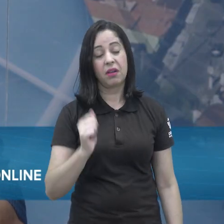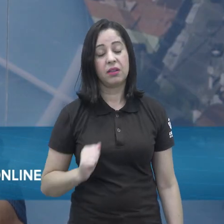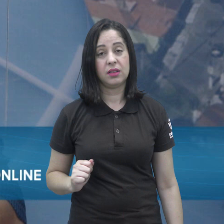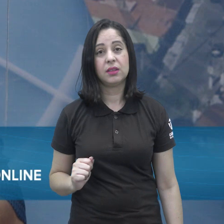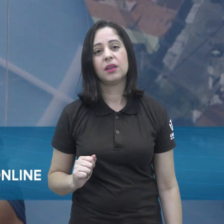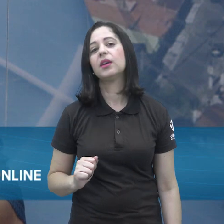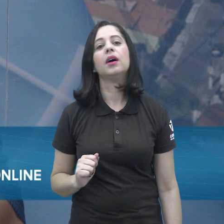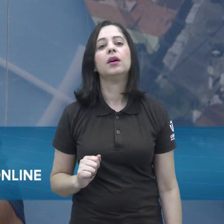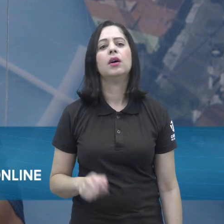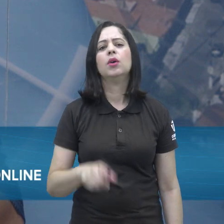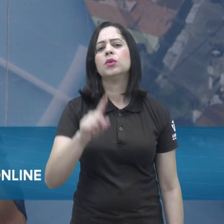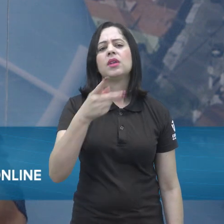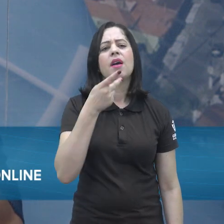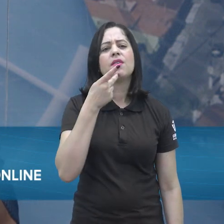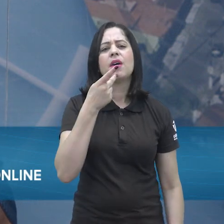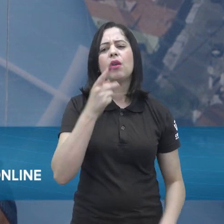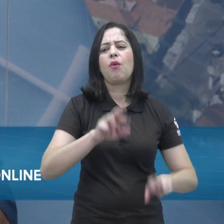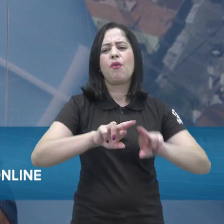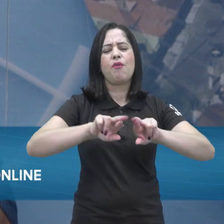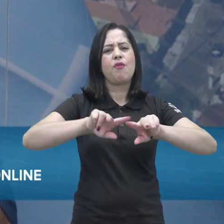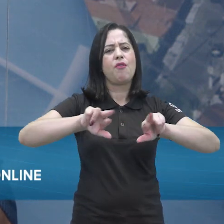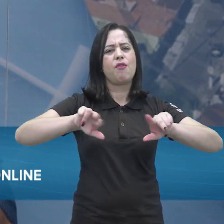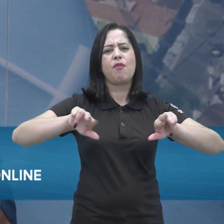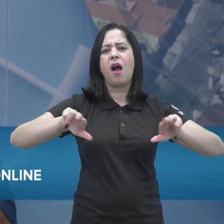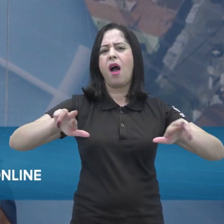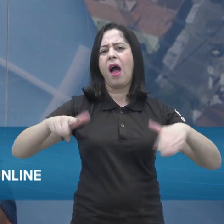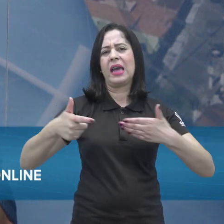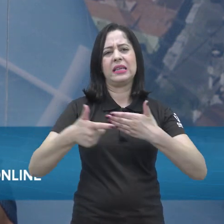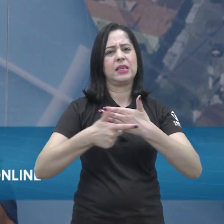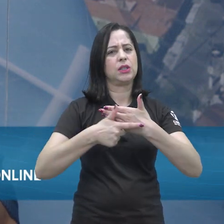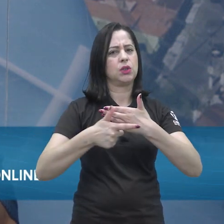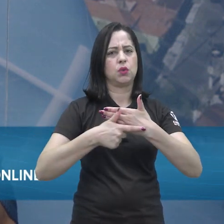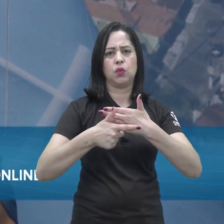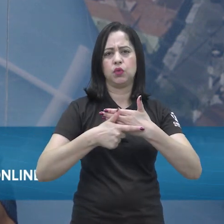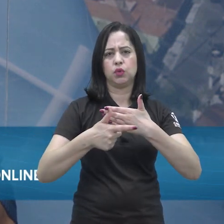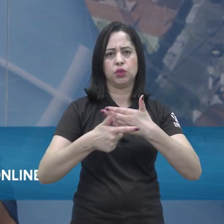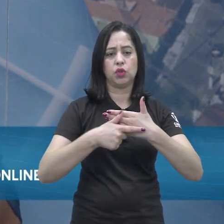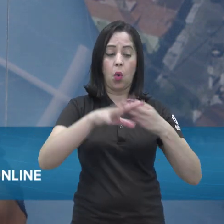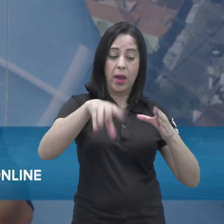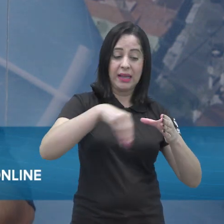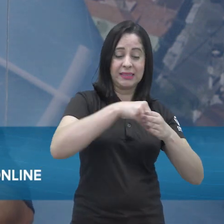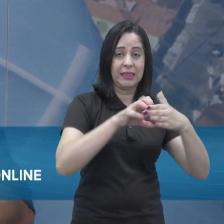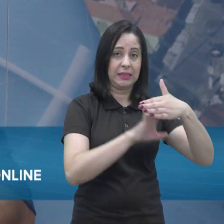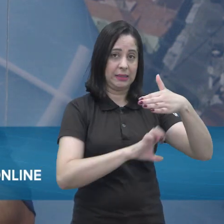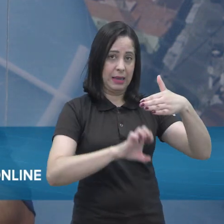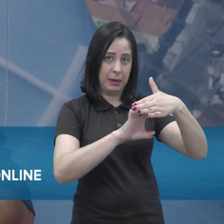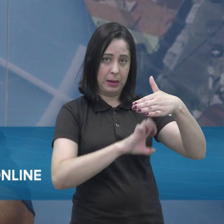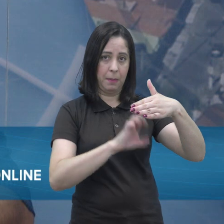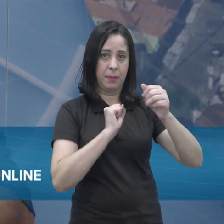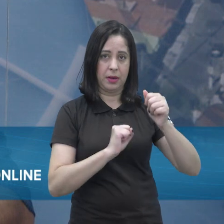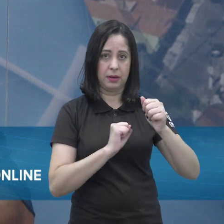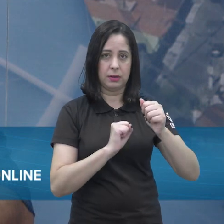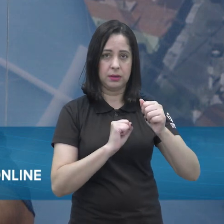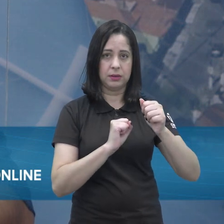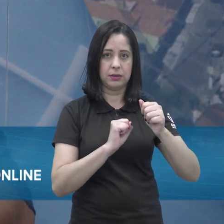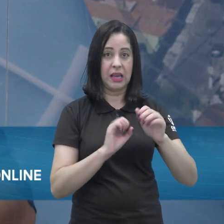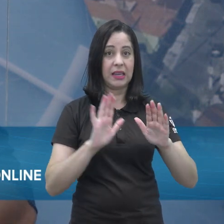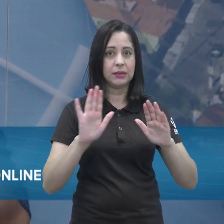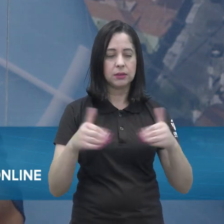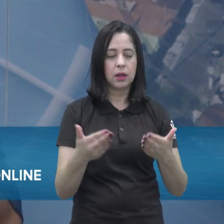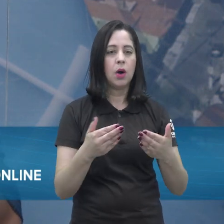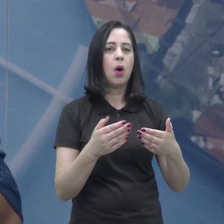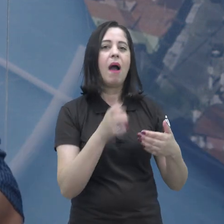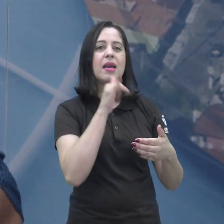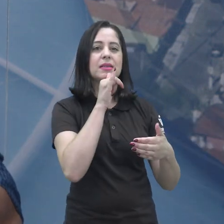gente, Ana, diversas funções que são necessárias dentro de uma empresa. E quando a gente fala sobre